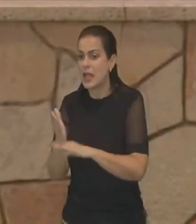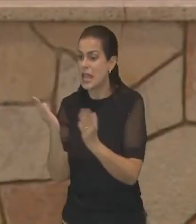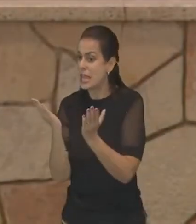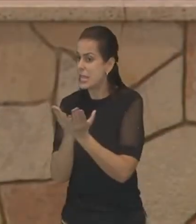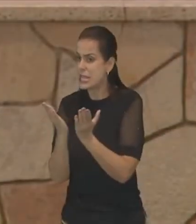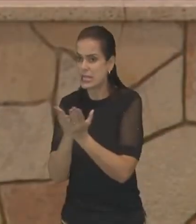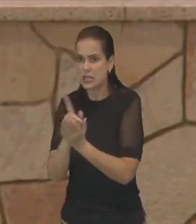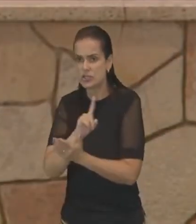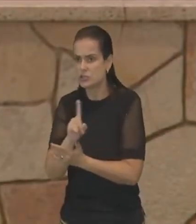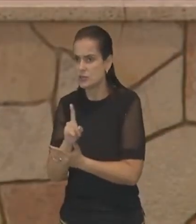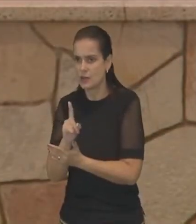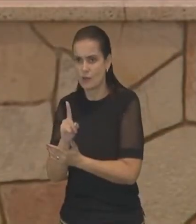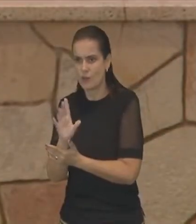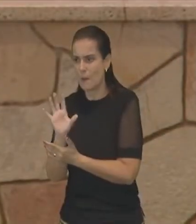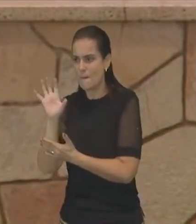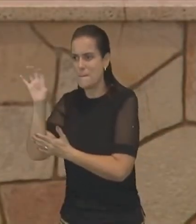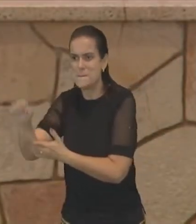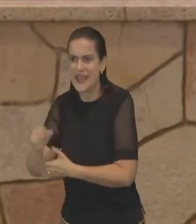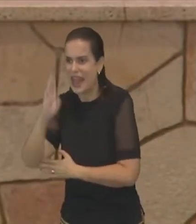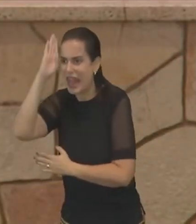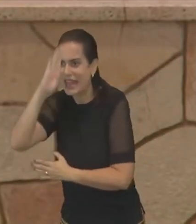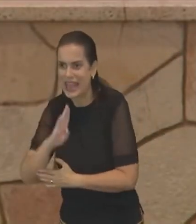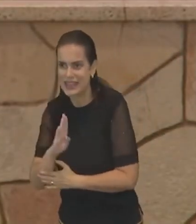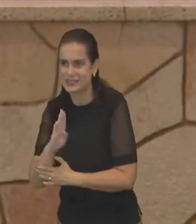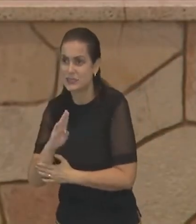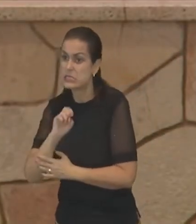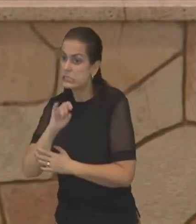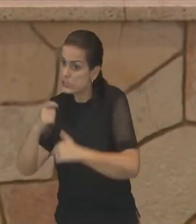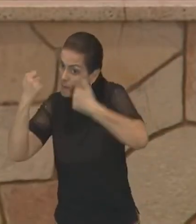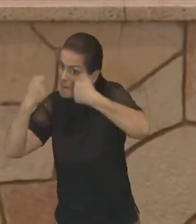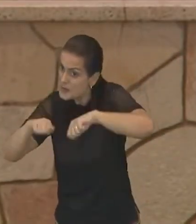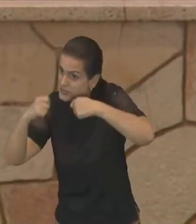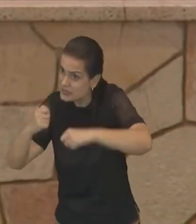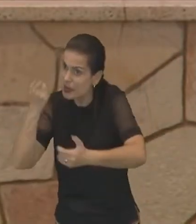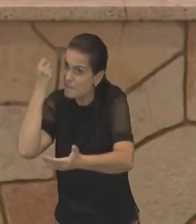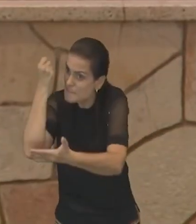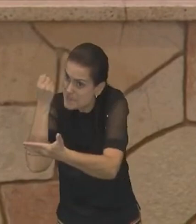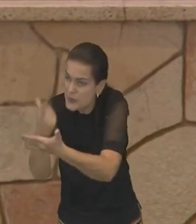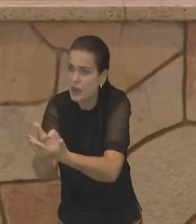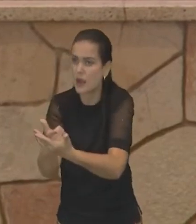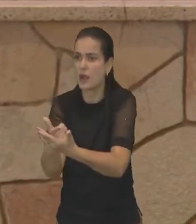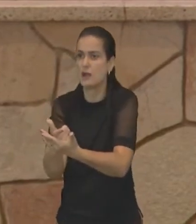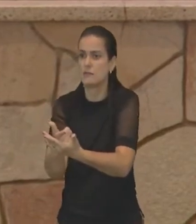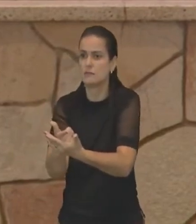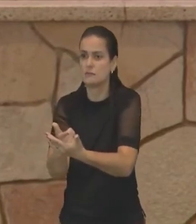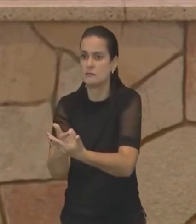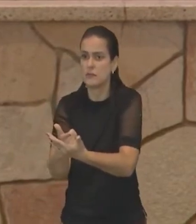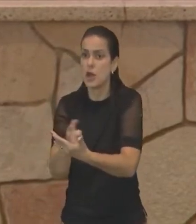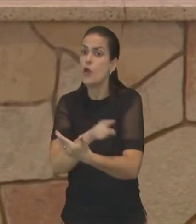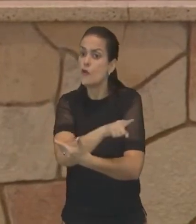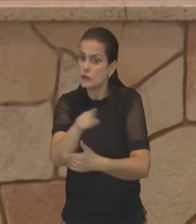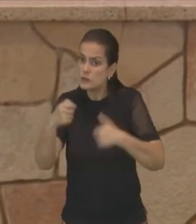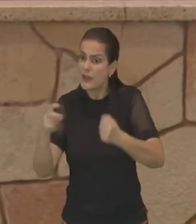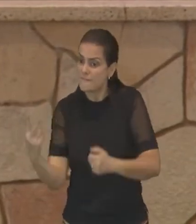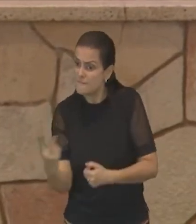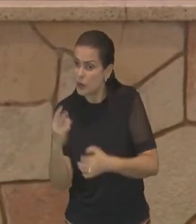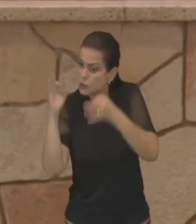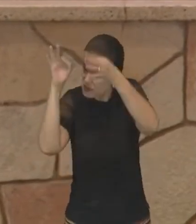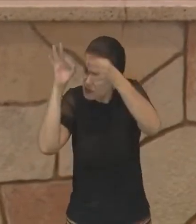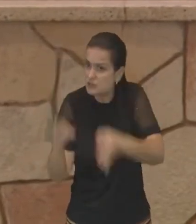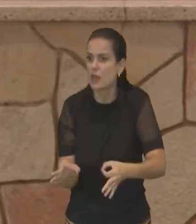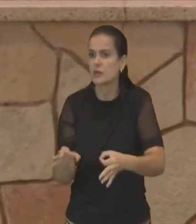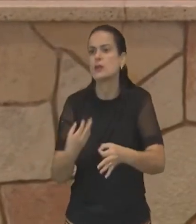graça as coisas que tem que pagar, meu irmão. Se cobrar menos, mostre que você tem que pagar o valor correto. Isso é viver